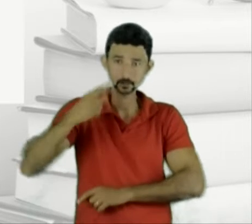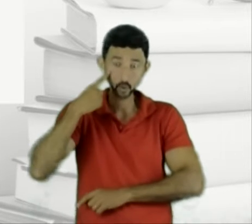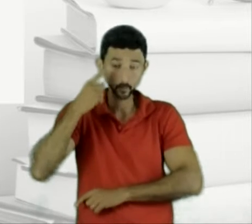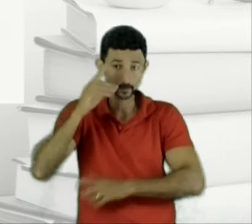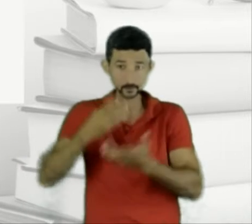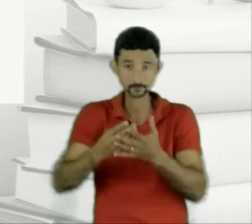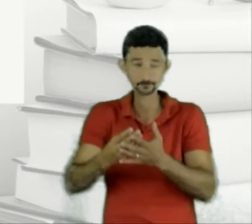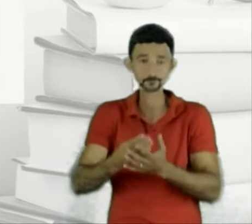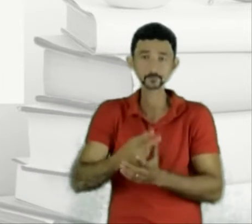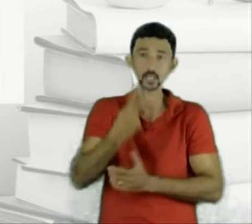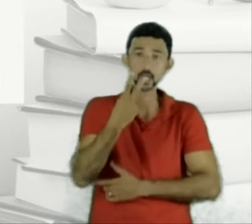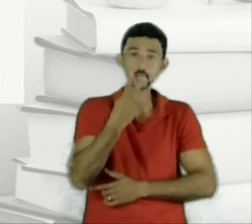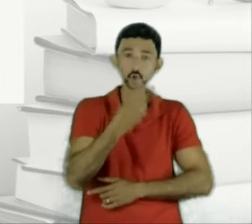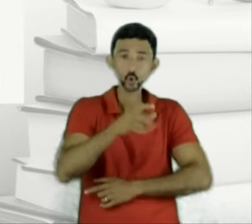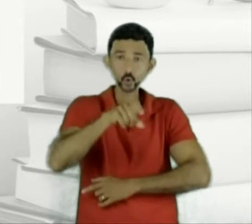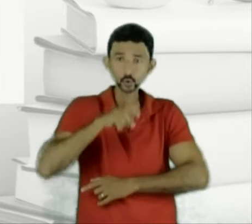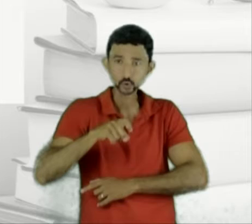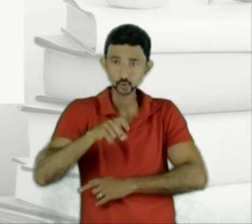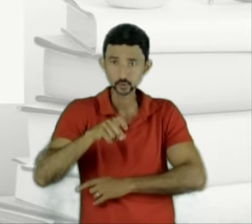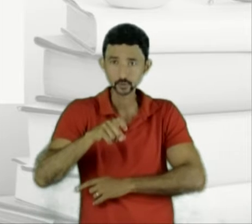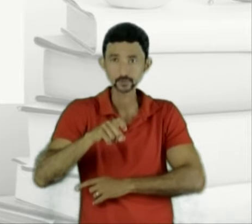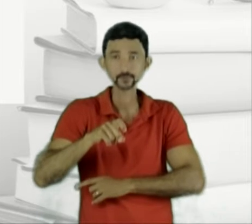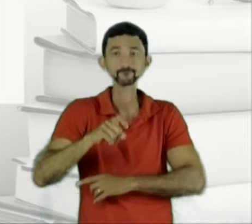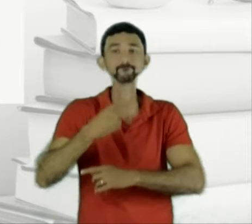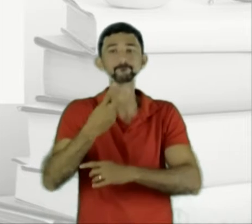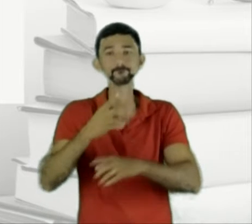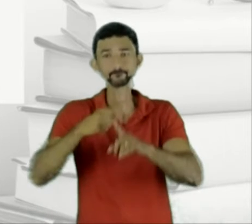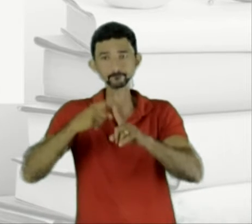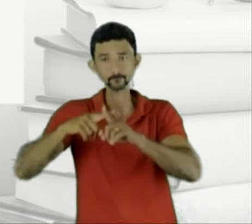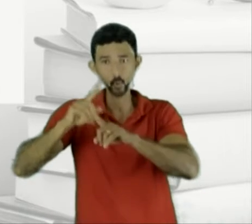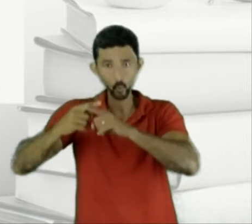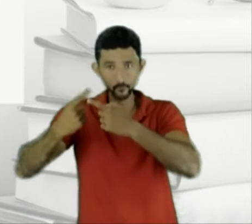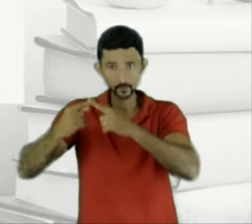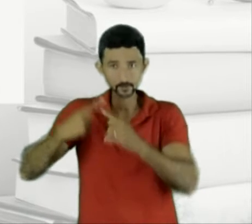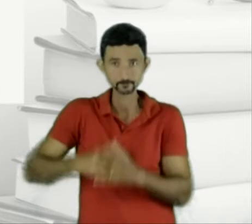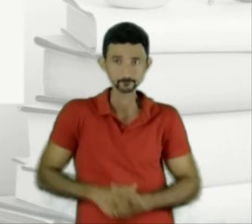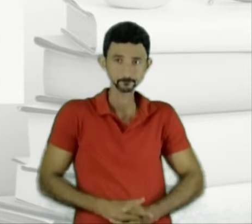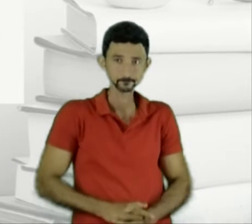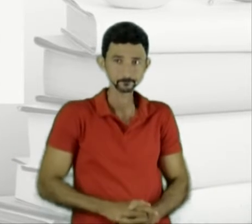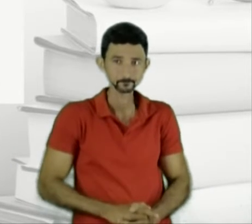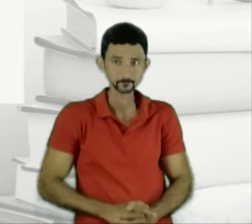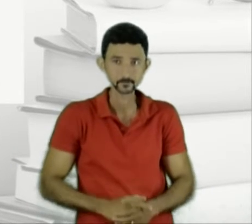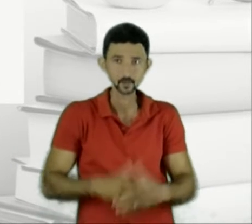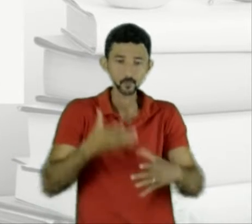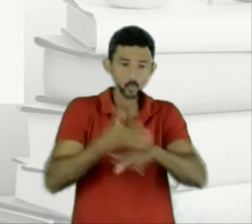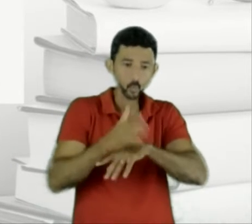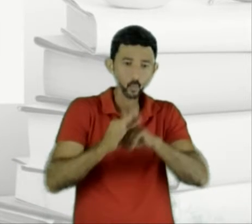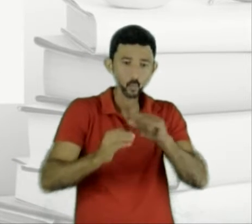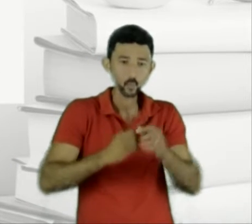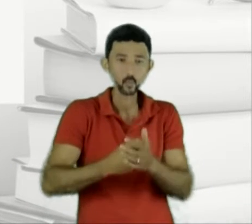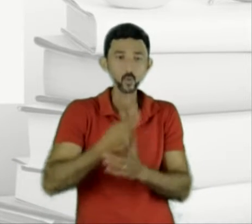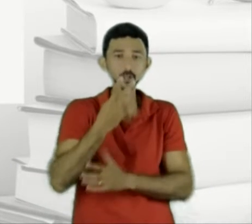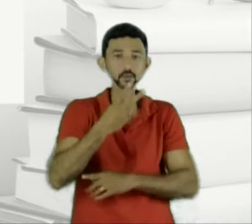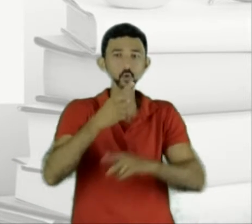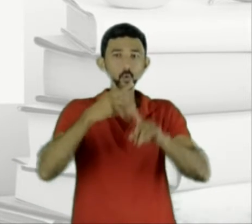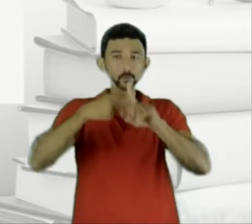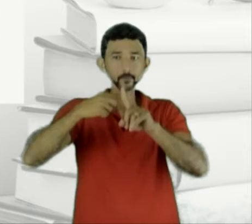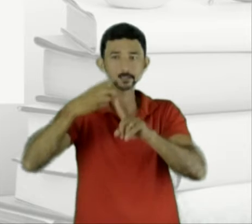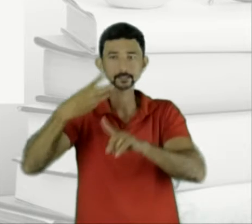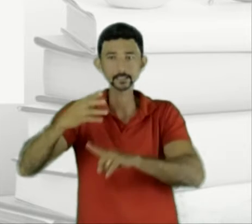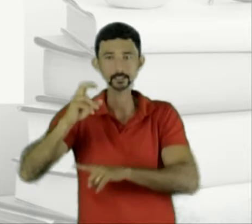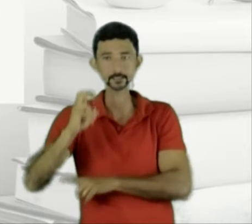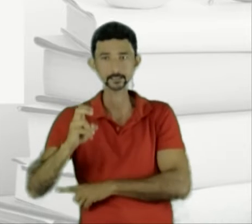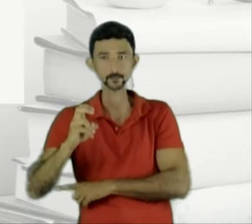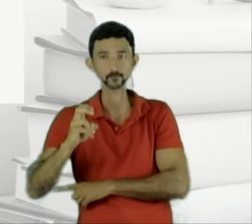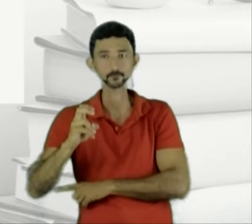que 2x mais 3x veio de 2 mais 3 vezes x, só que eu posso efetuar 2 mais 3, que dá